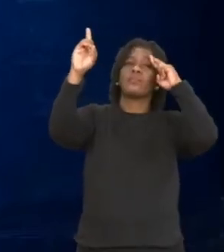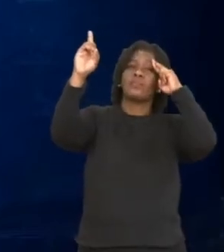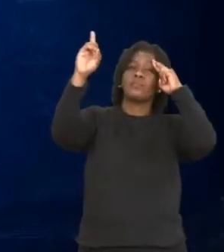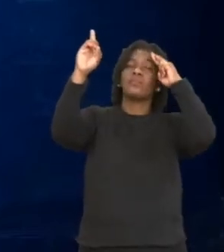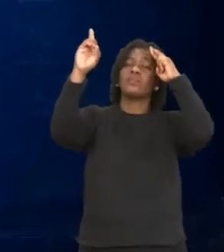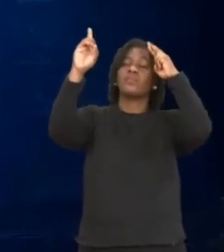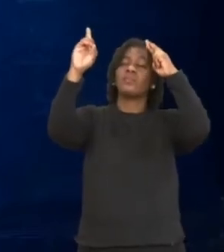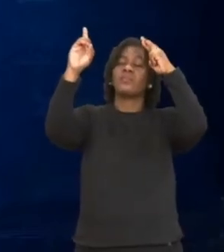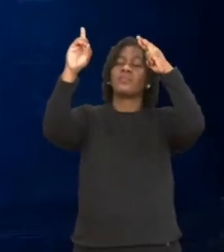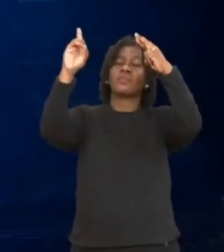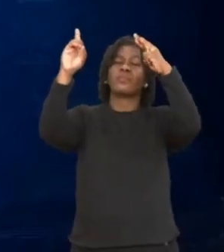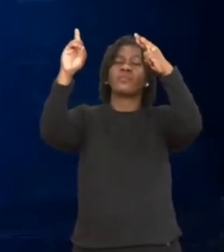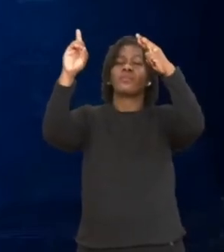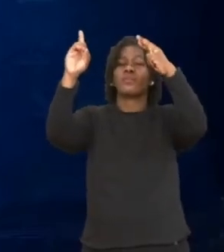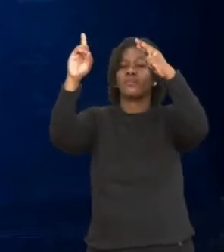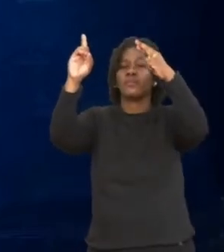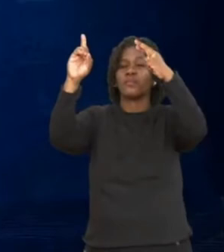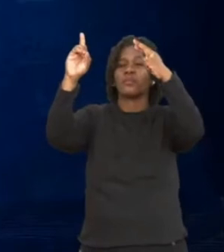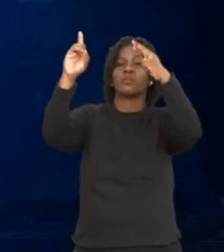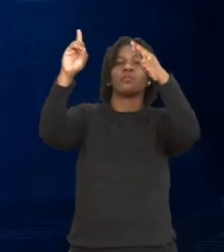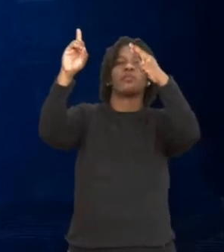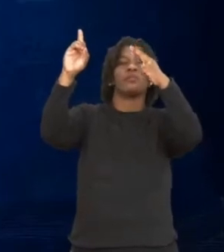és Senhor.